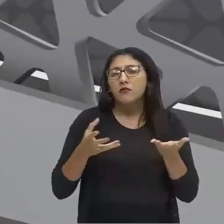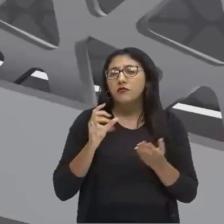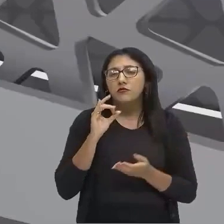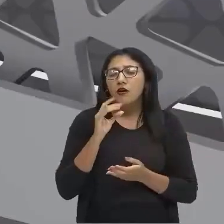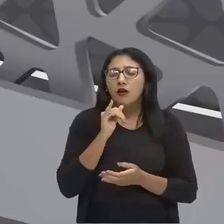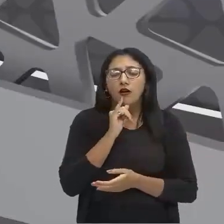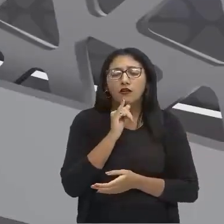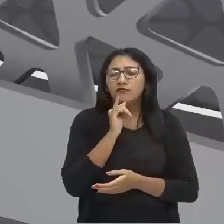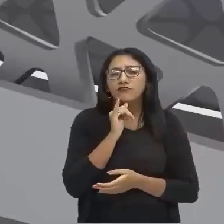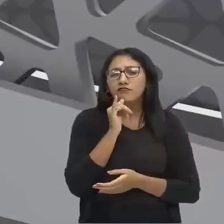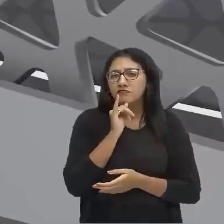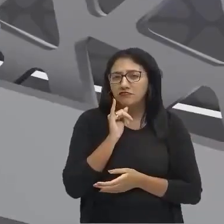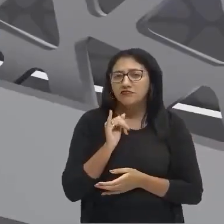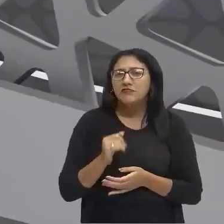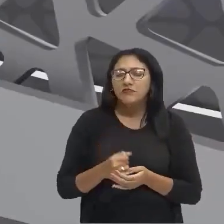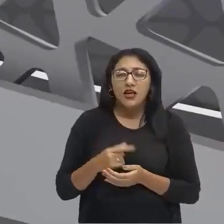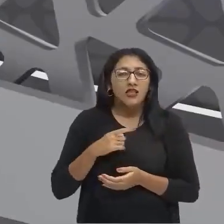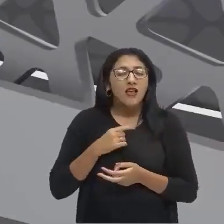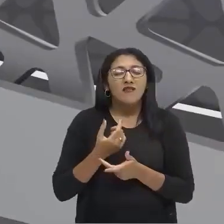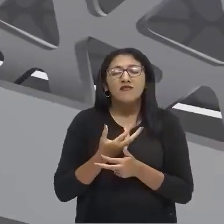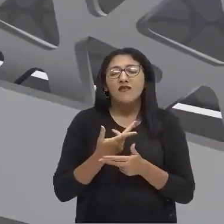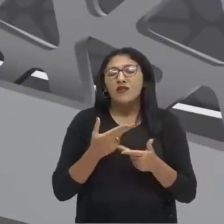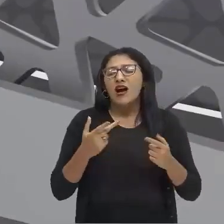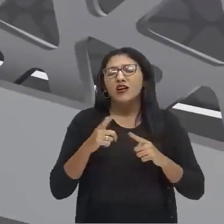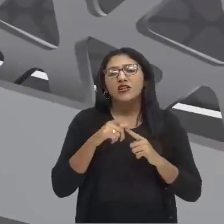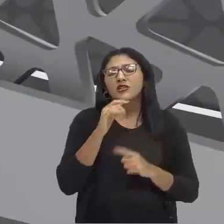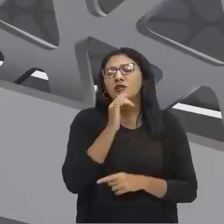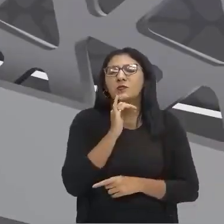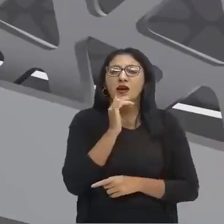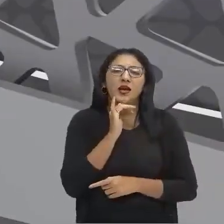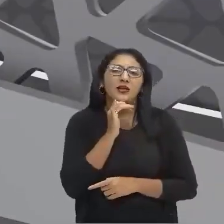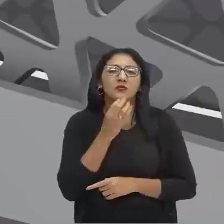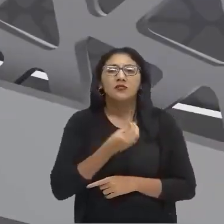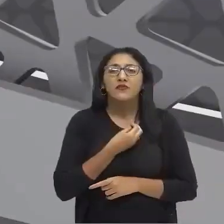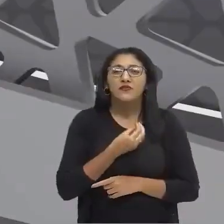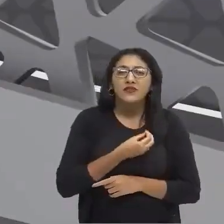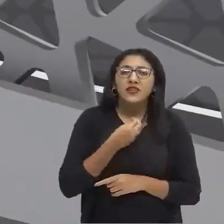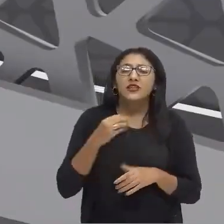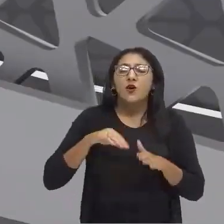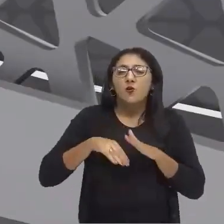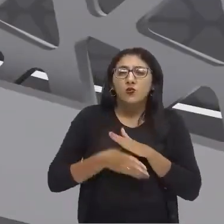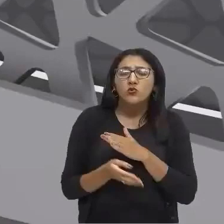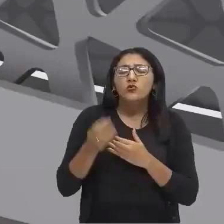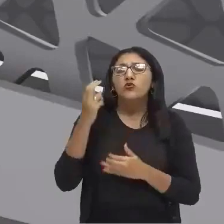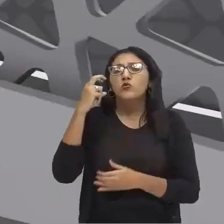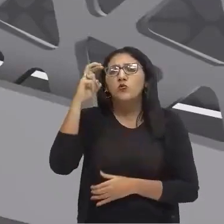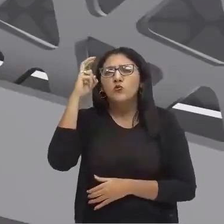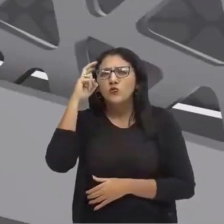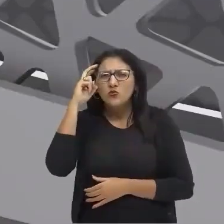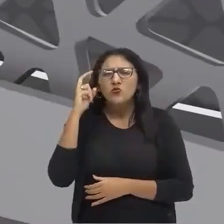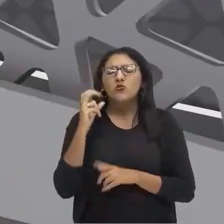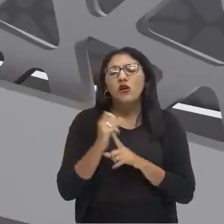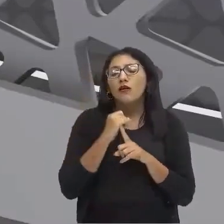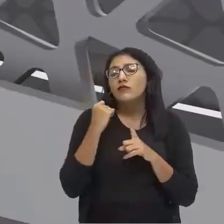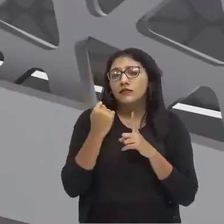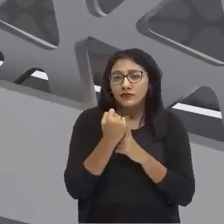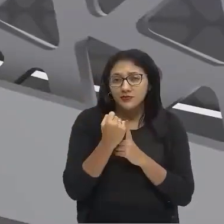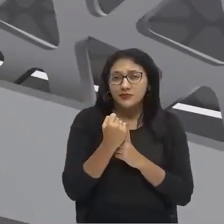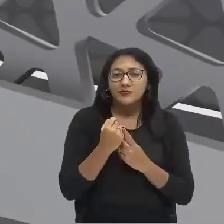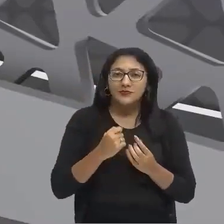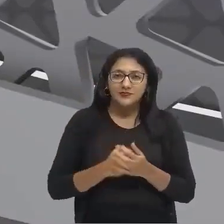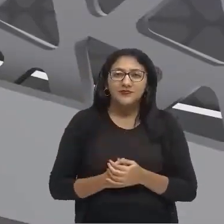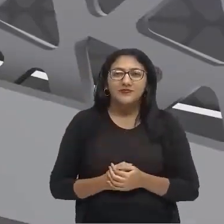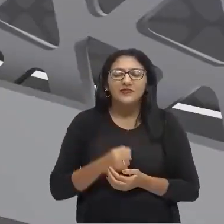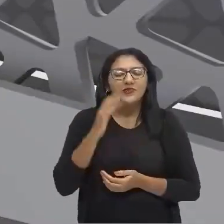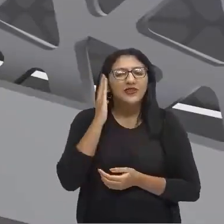exceção. São vários exemplos que nós temos na vida, nos costumes, na cultura, na sociedade. Então, isso também